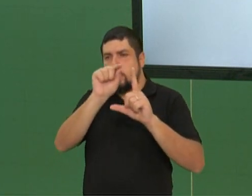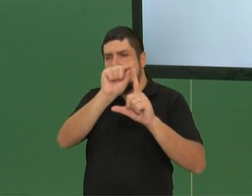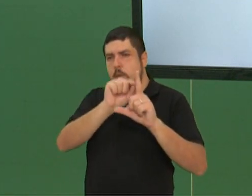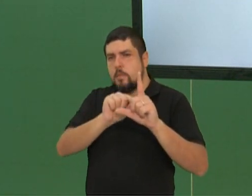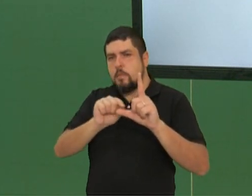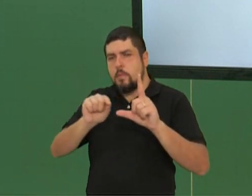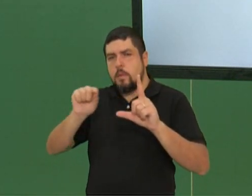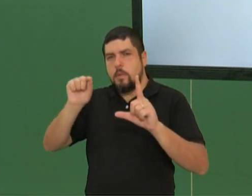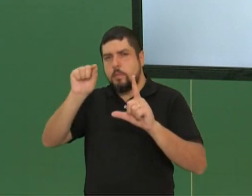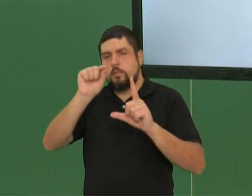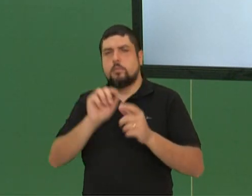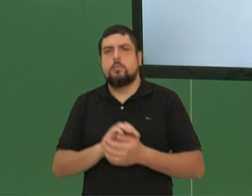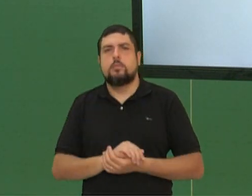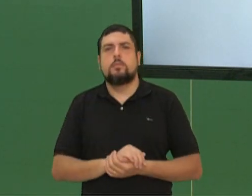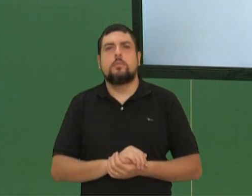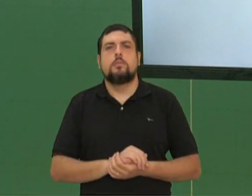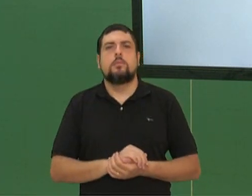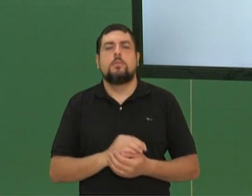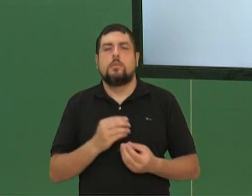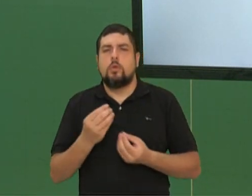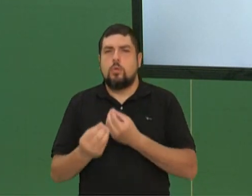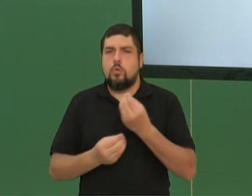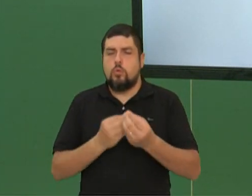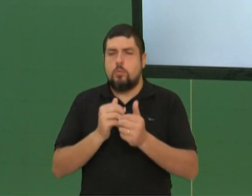f de menos 1,